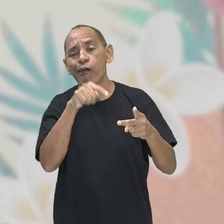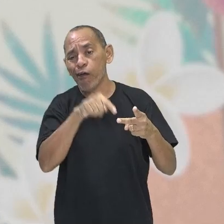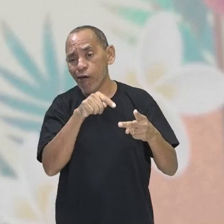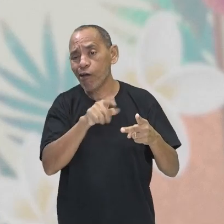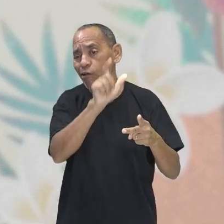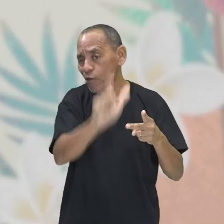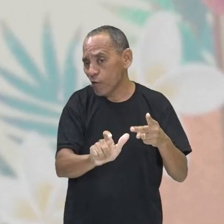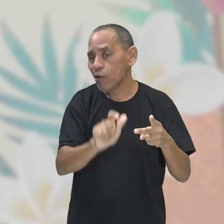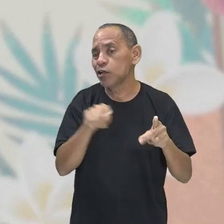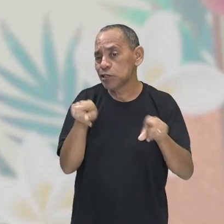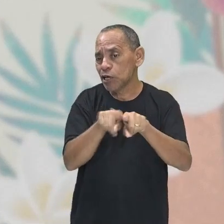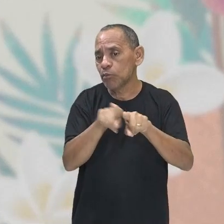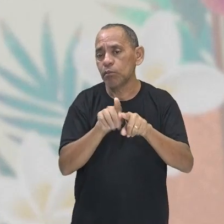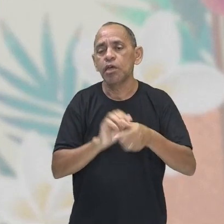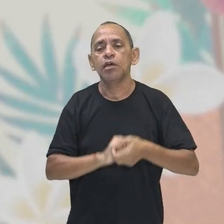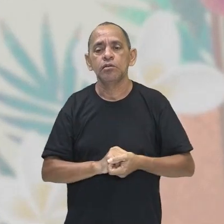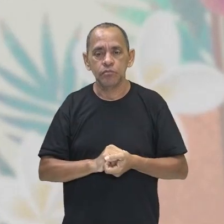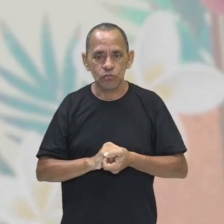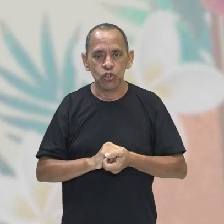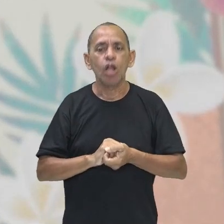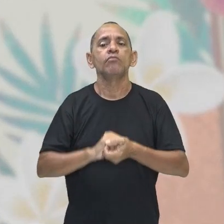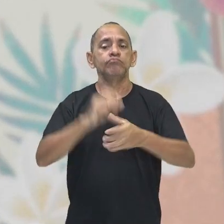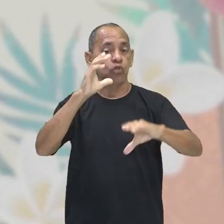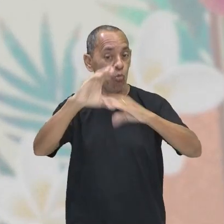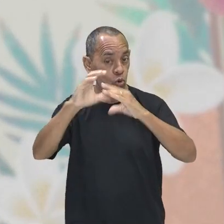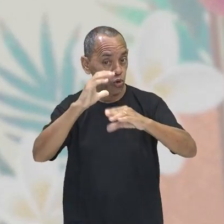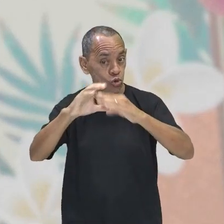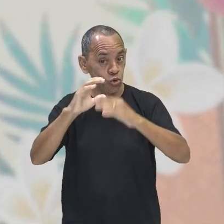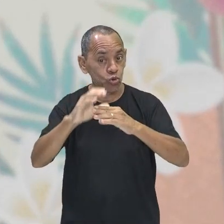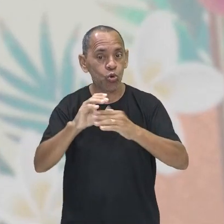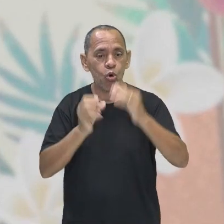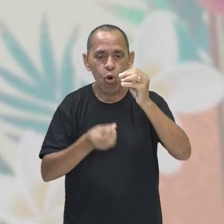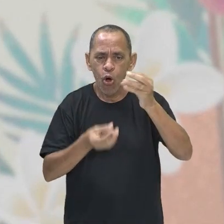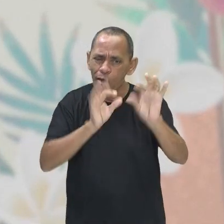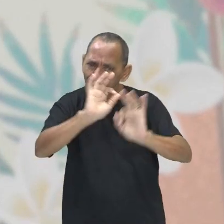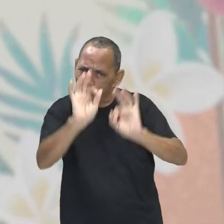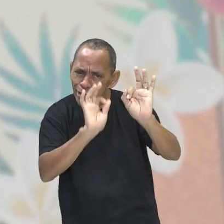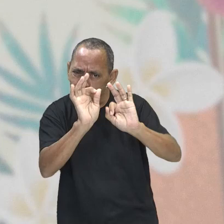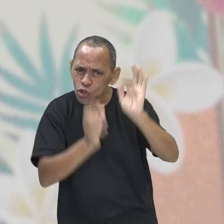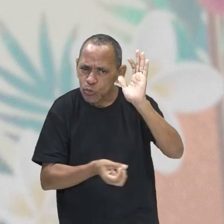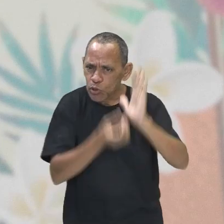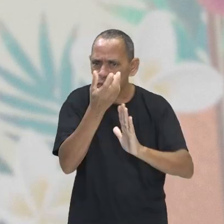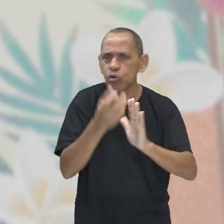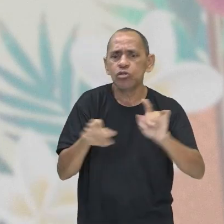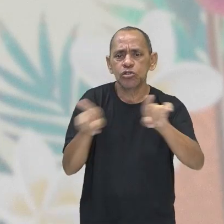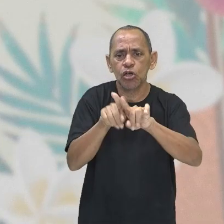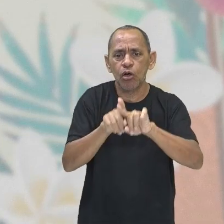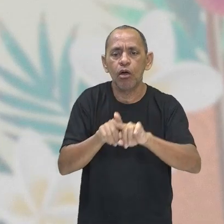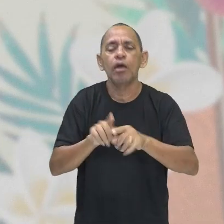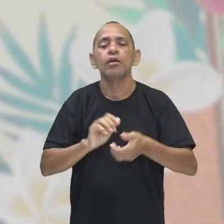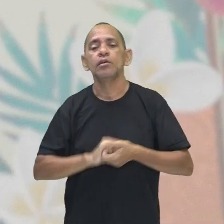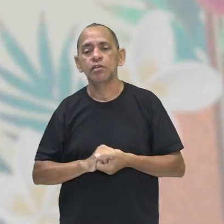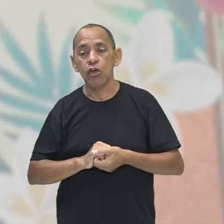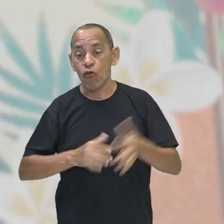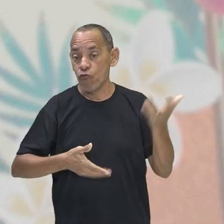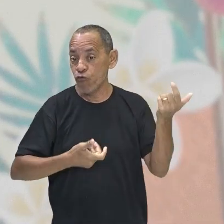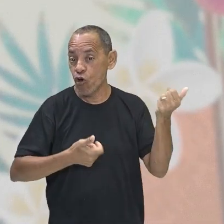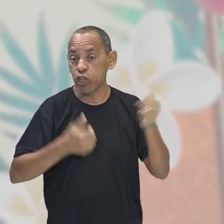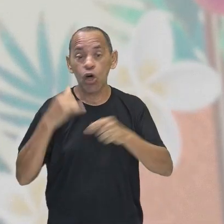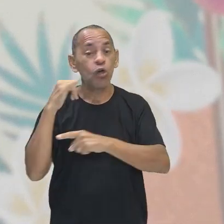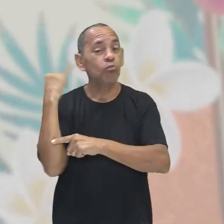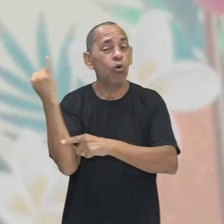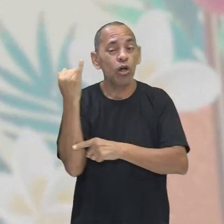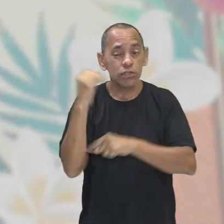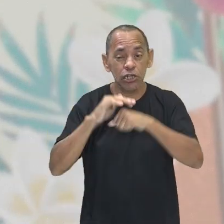cantor, instrumentista e compositor baiano, com seu jeito único de cantar e tocar violão que se tornou a marca principal da bossa